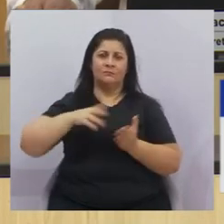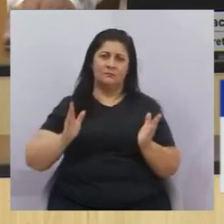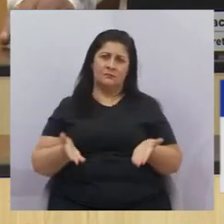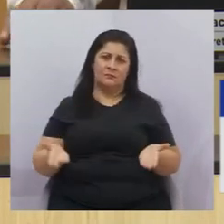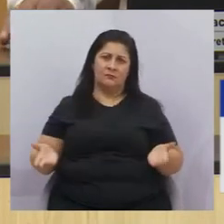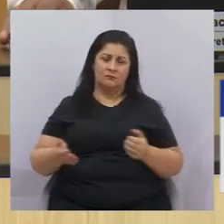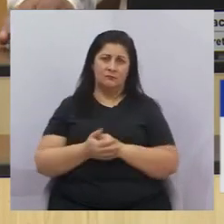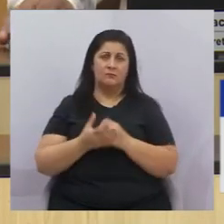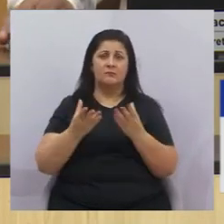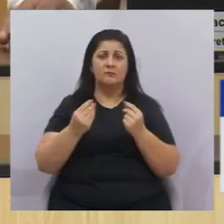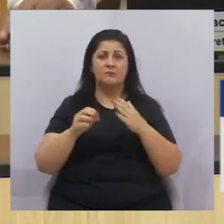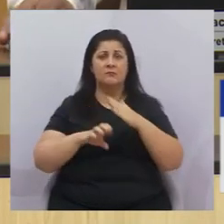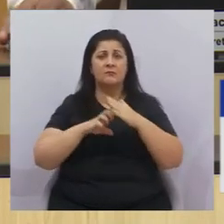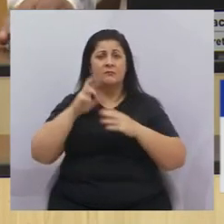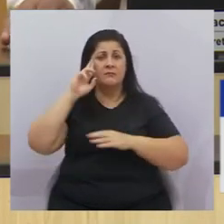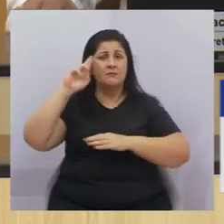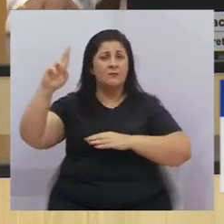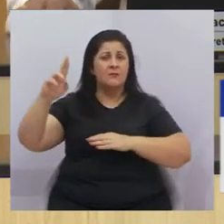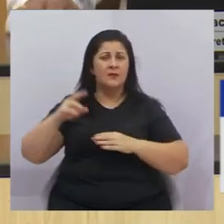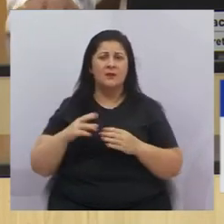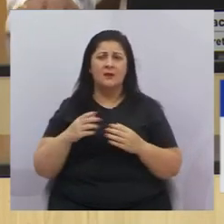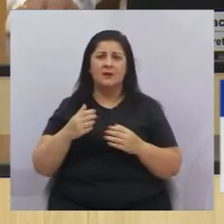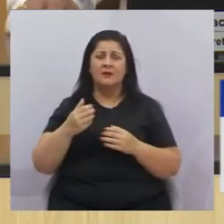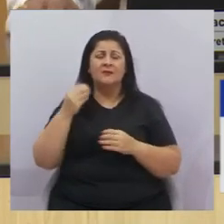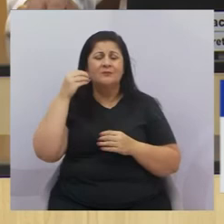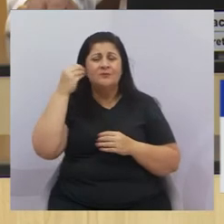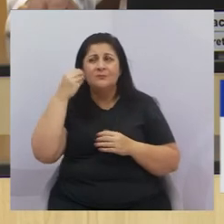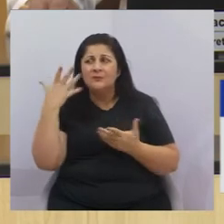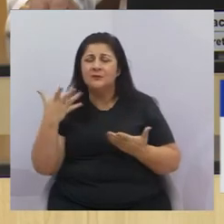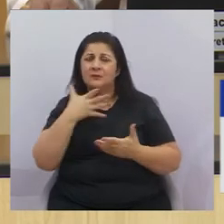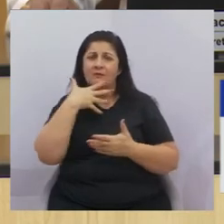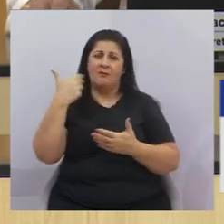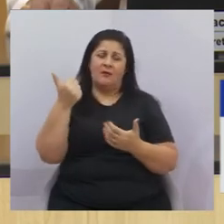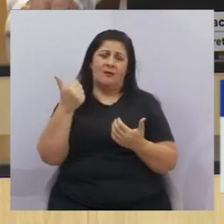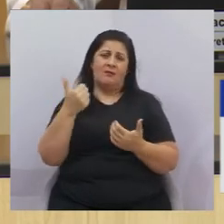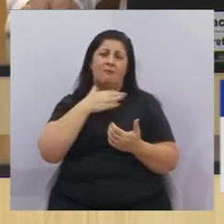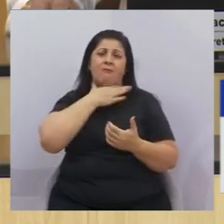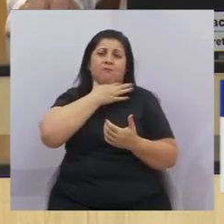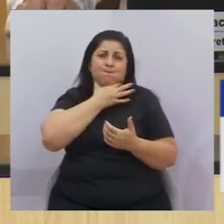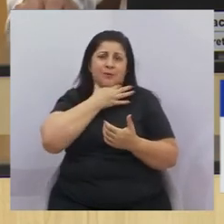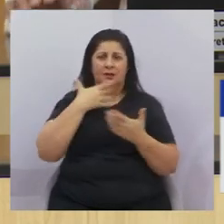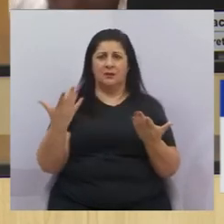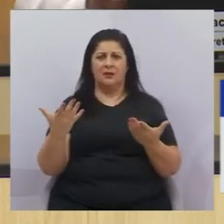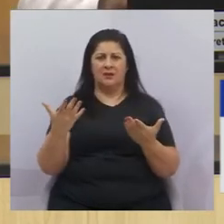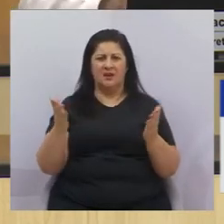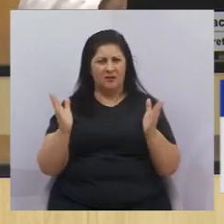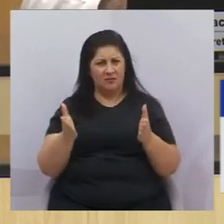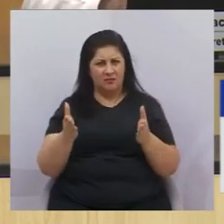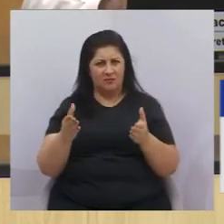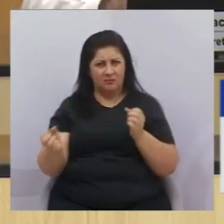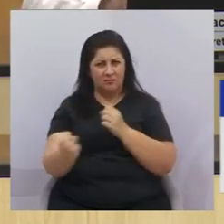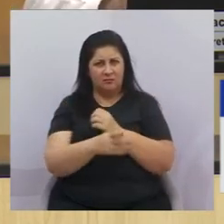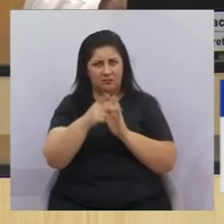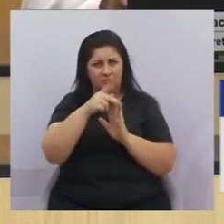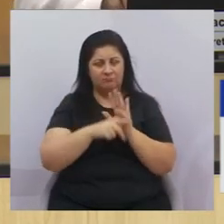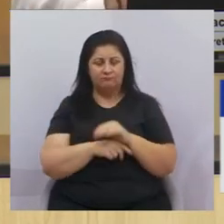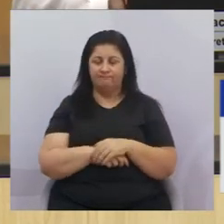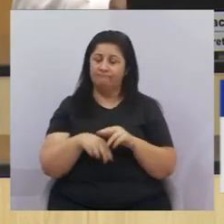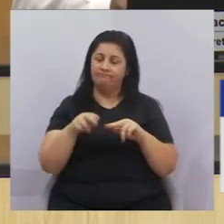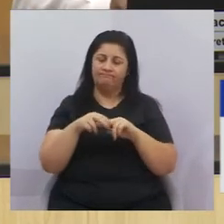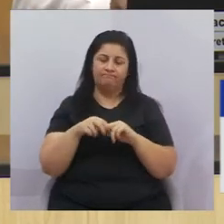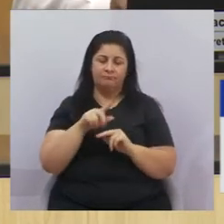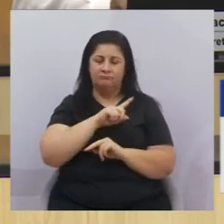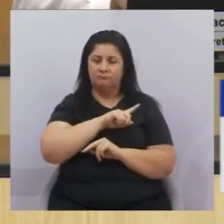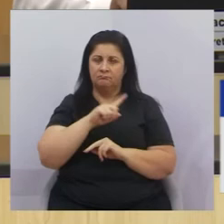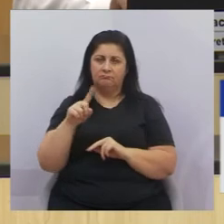se reerguer, muitos empresários tentando sair dessa situação difícil, não é o momento de dizer sim para esse projeto. Por isso eu vou dizer não, e eu